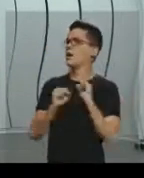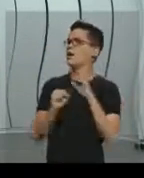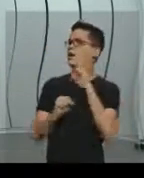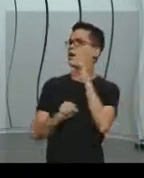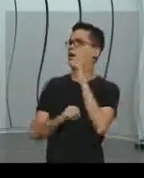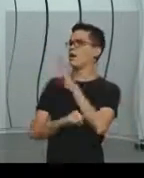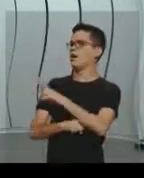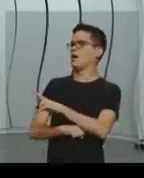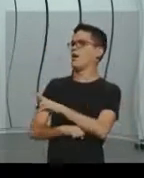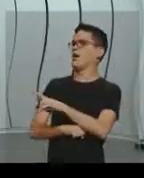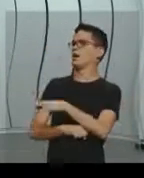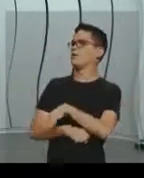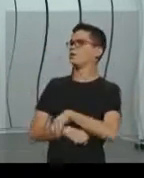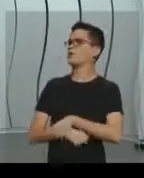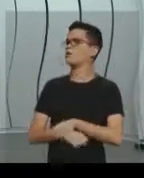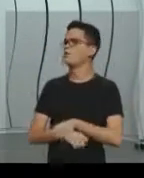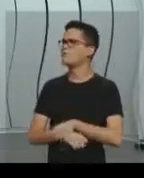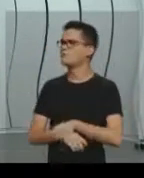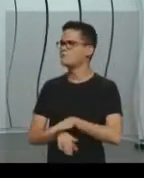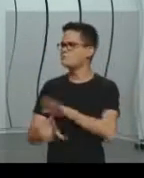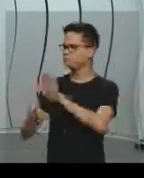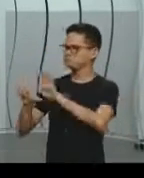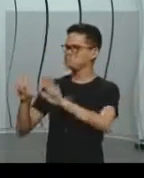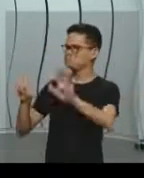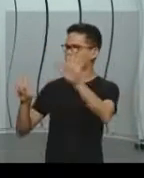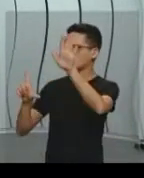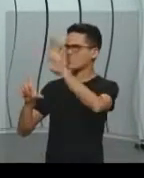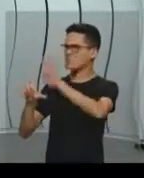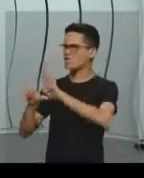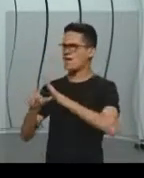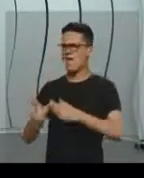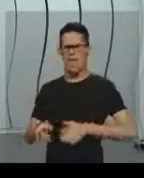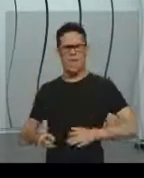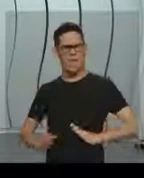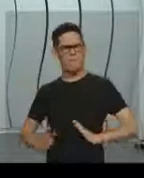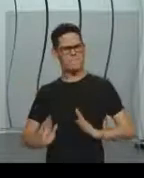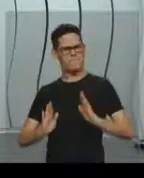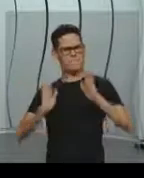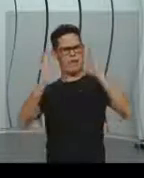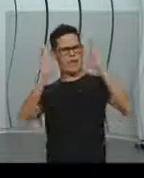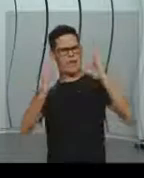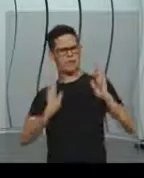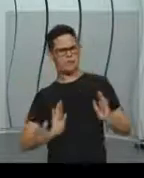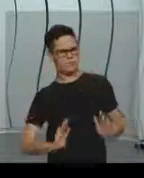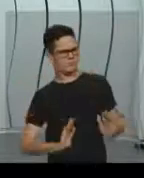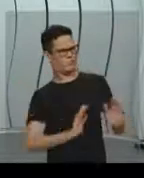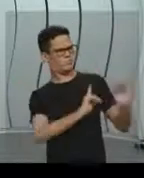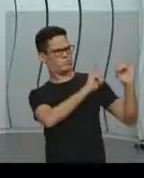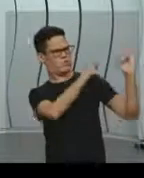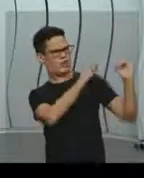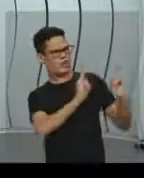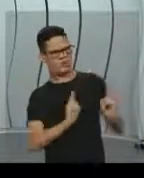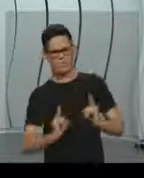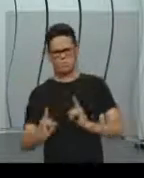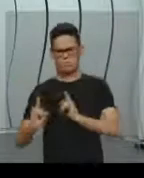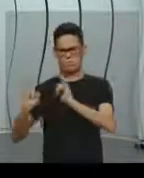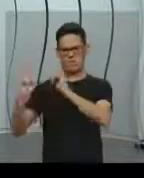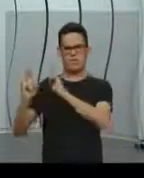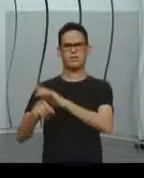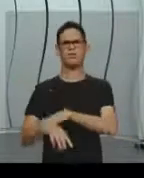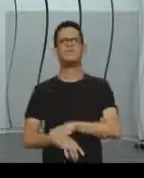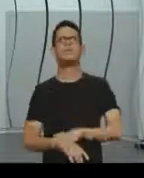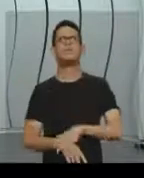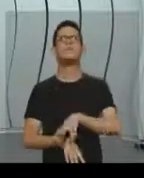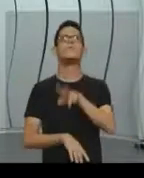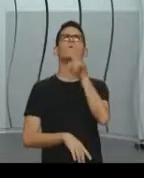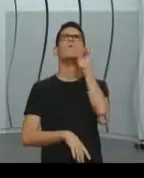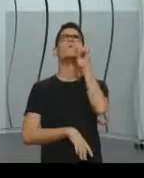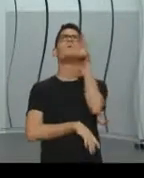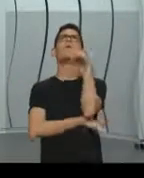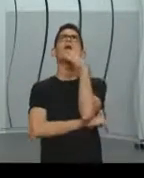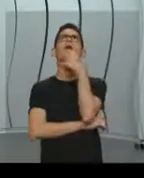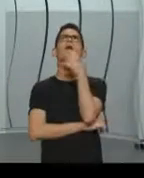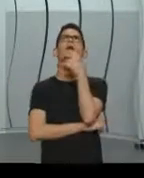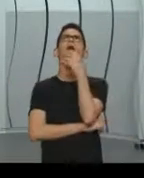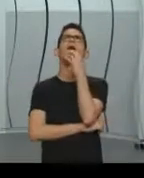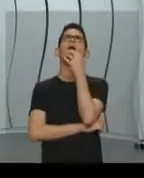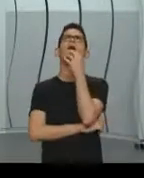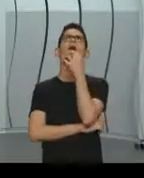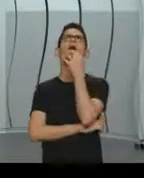meu quarto. Prédios, muitos prédios. Eu fiquei um tempão olhando,